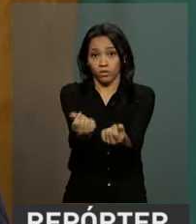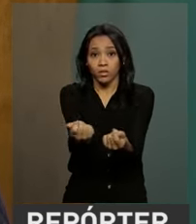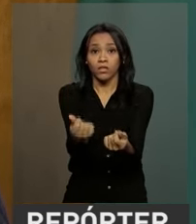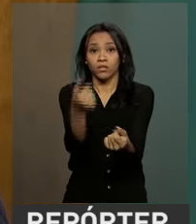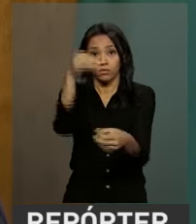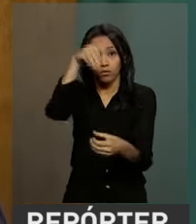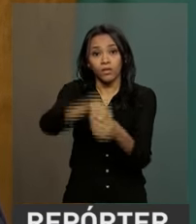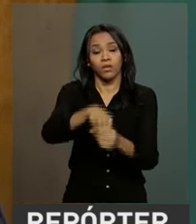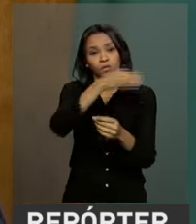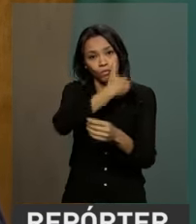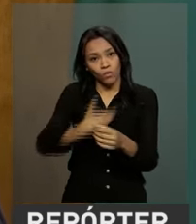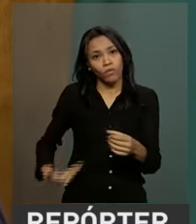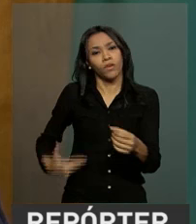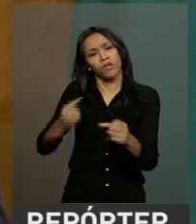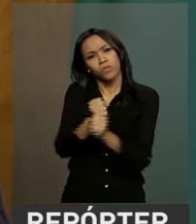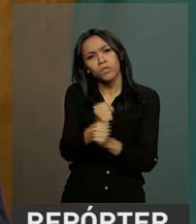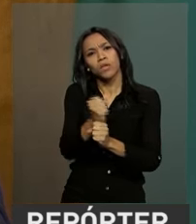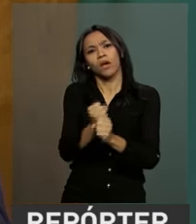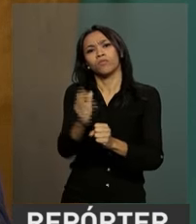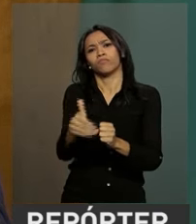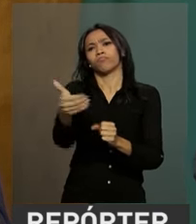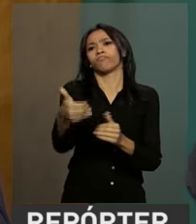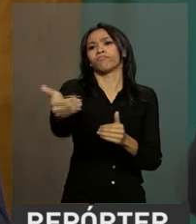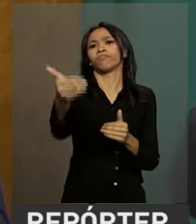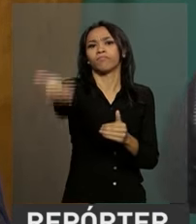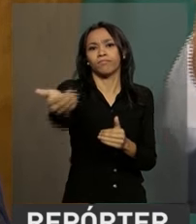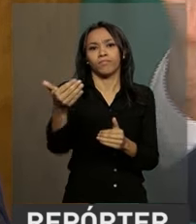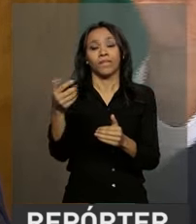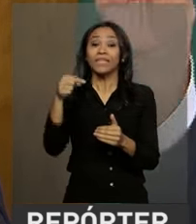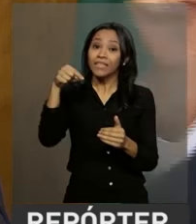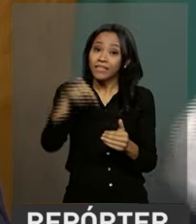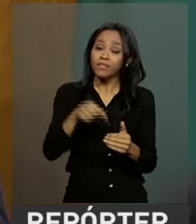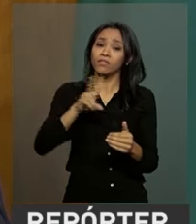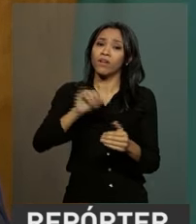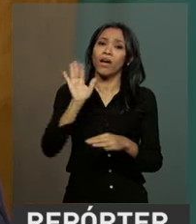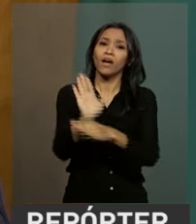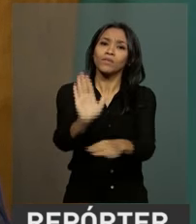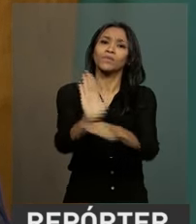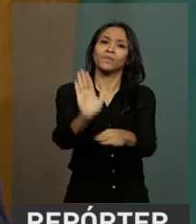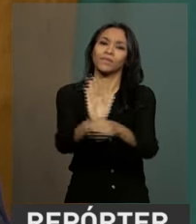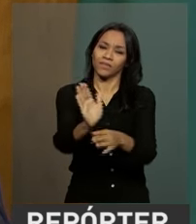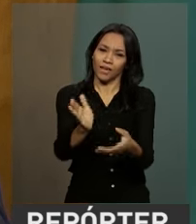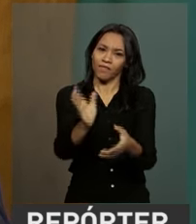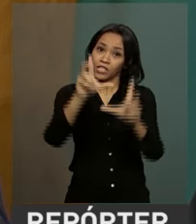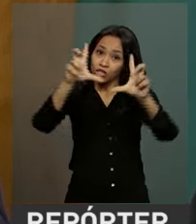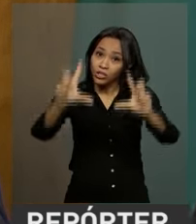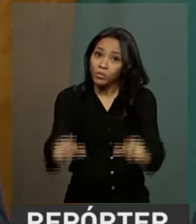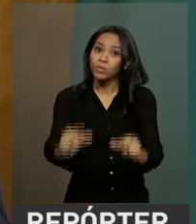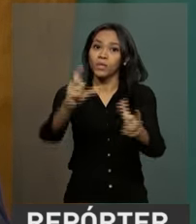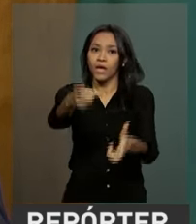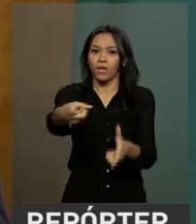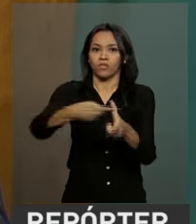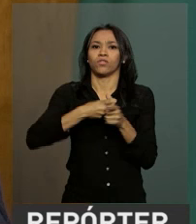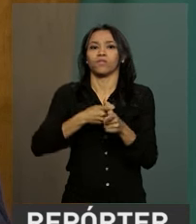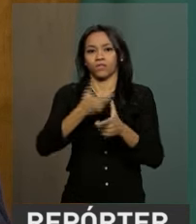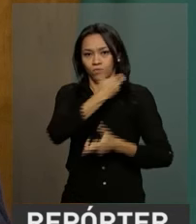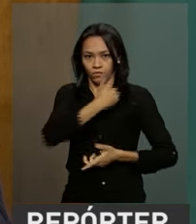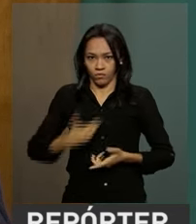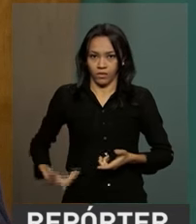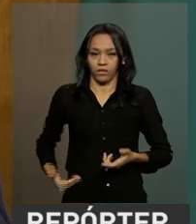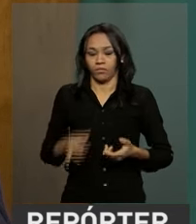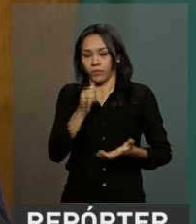públicas para os próximos anos e, portanto, com impactos relevantes na dívida pública. Por exemplo,